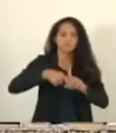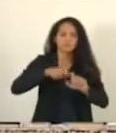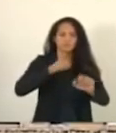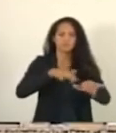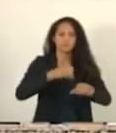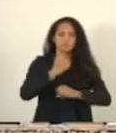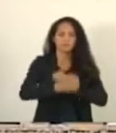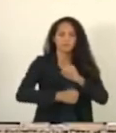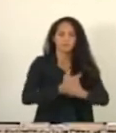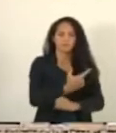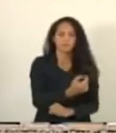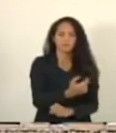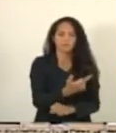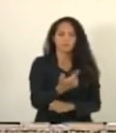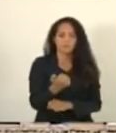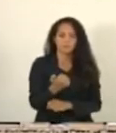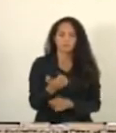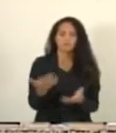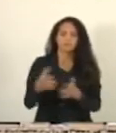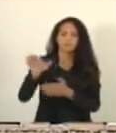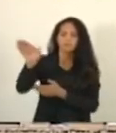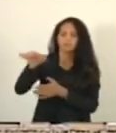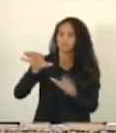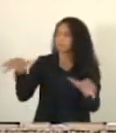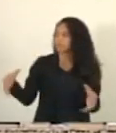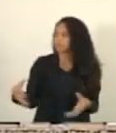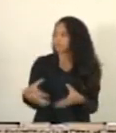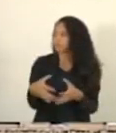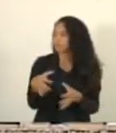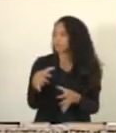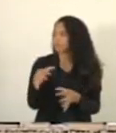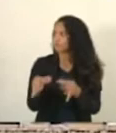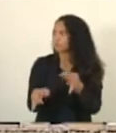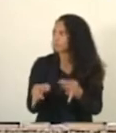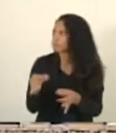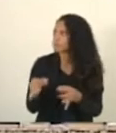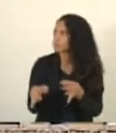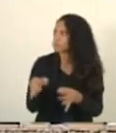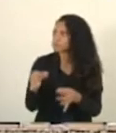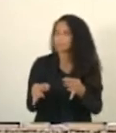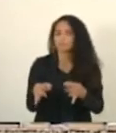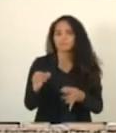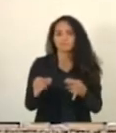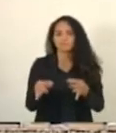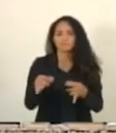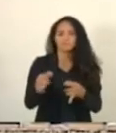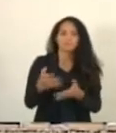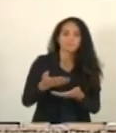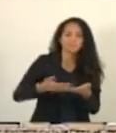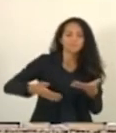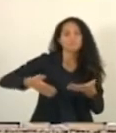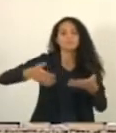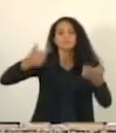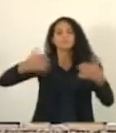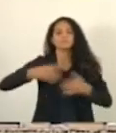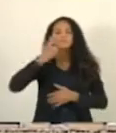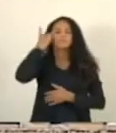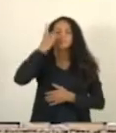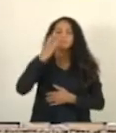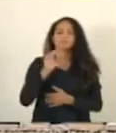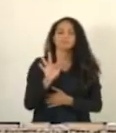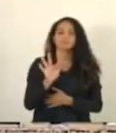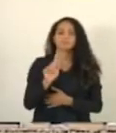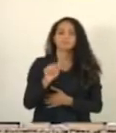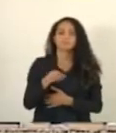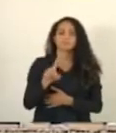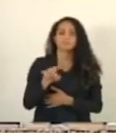21/9/2021. Convoco a Comissão de Justiça para oferecer parecer oral à matéria. Deputado Fabrício Gandini,